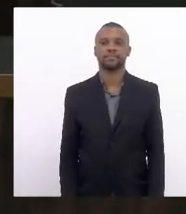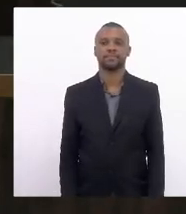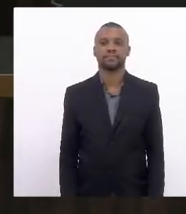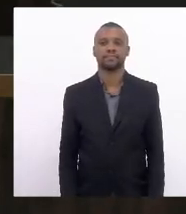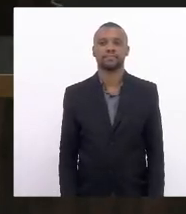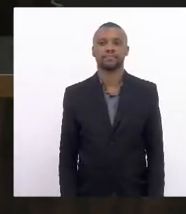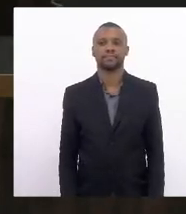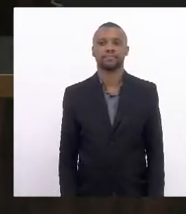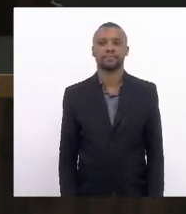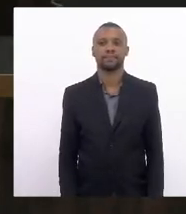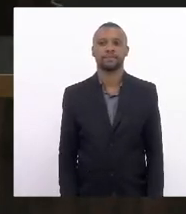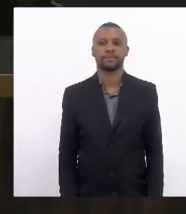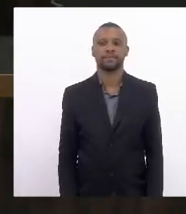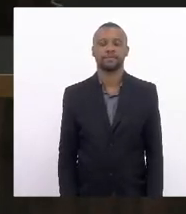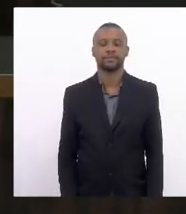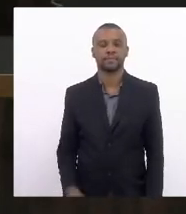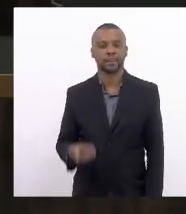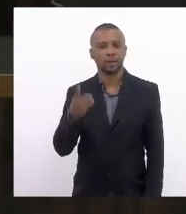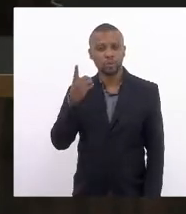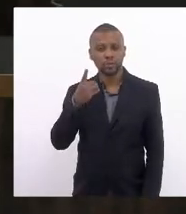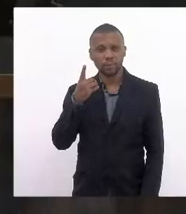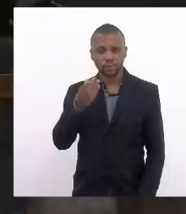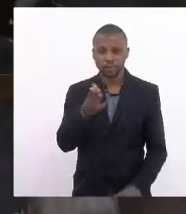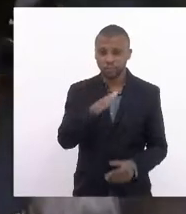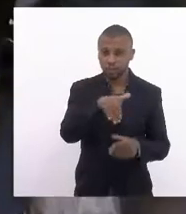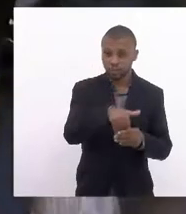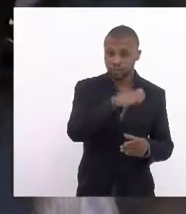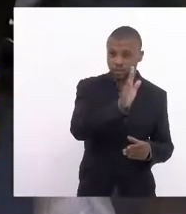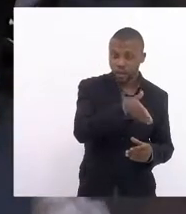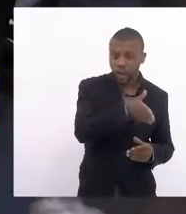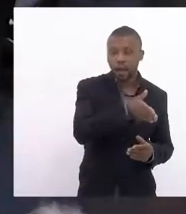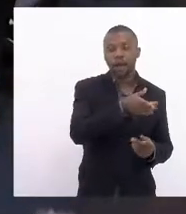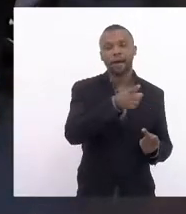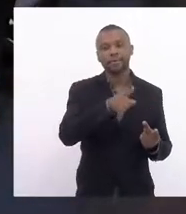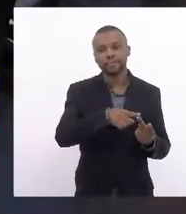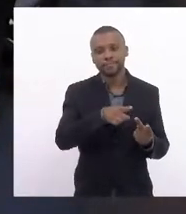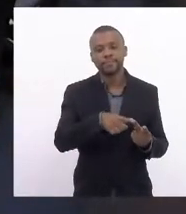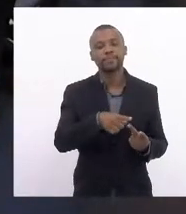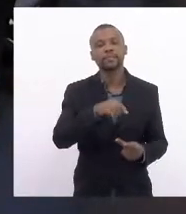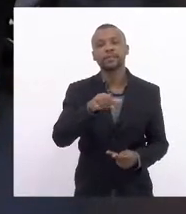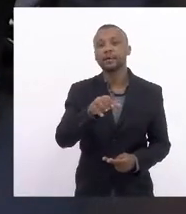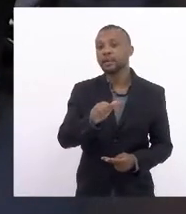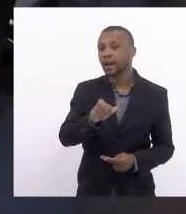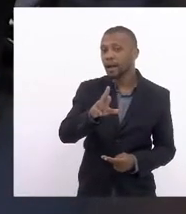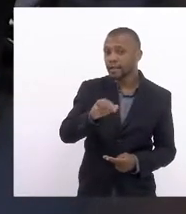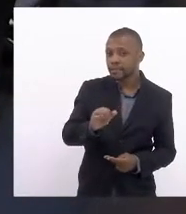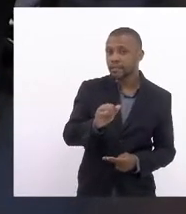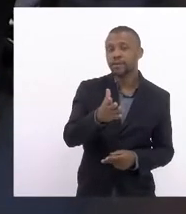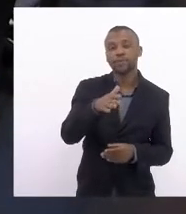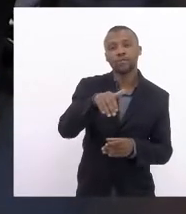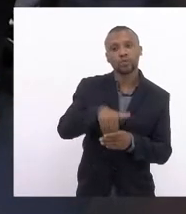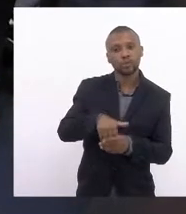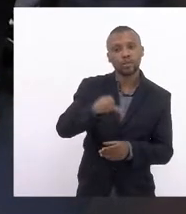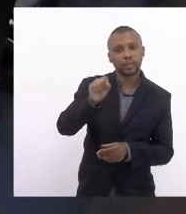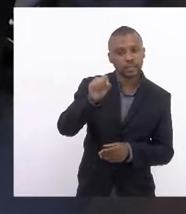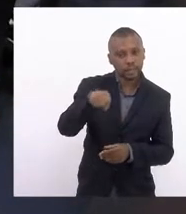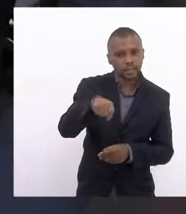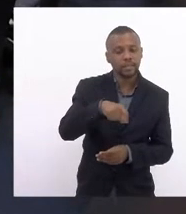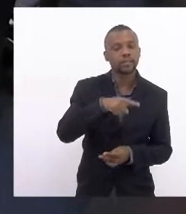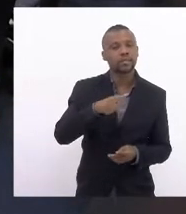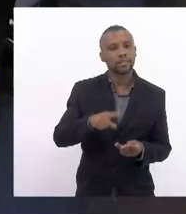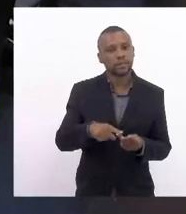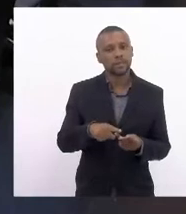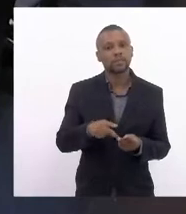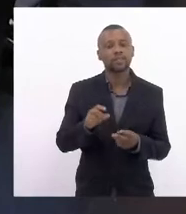votar. Deputado Jaume Júnior já votou, deputado Jari Oliveira já votou sim, deputado Jorge Felipe Neto